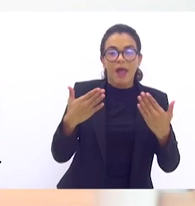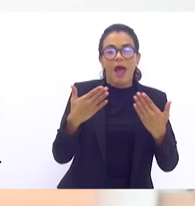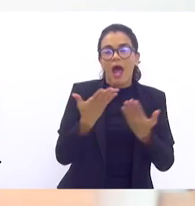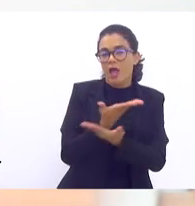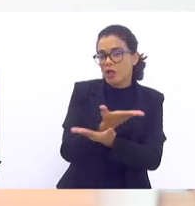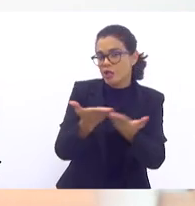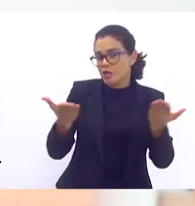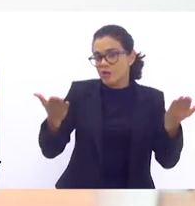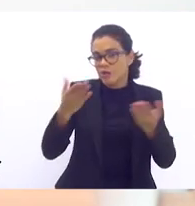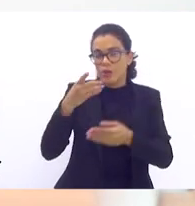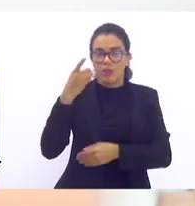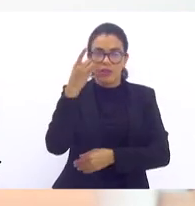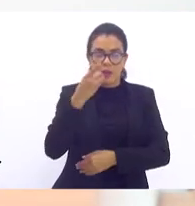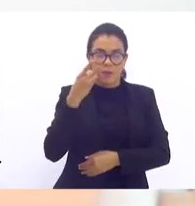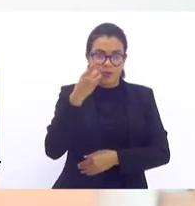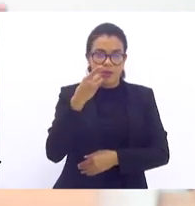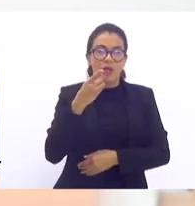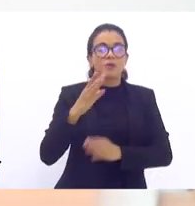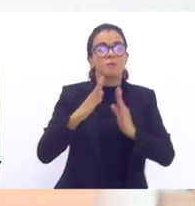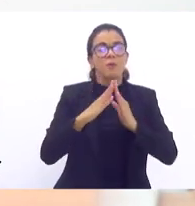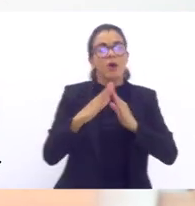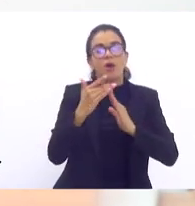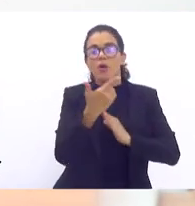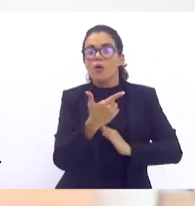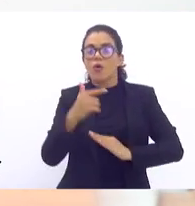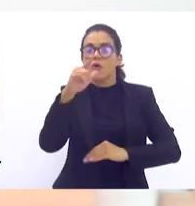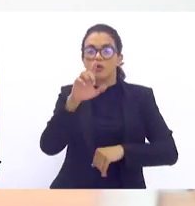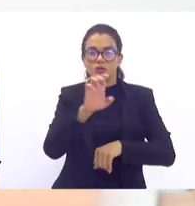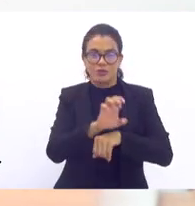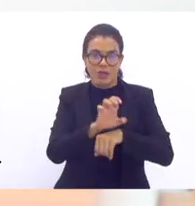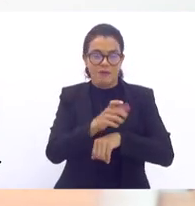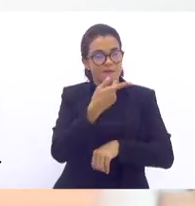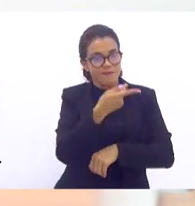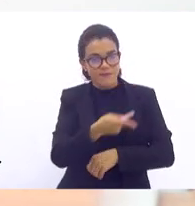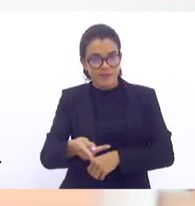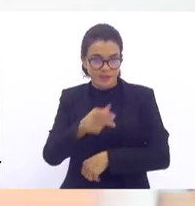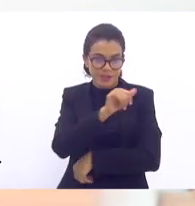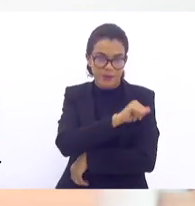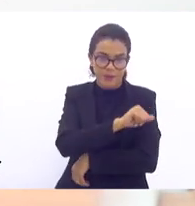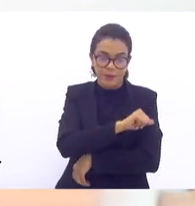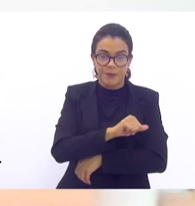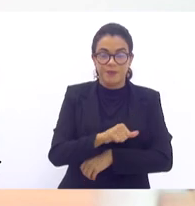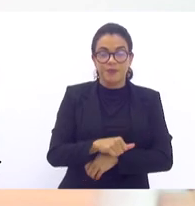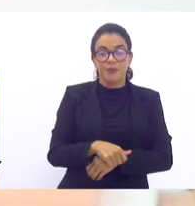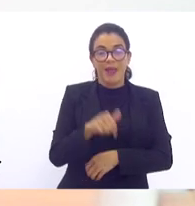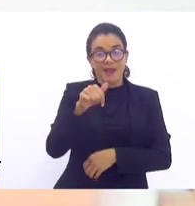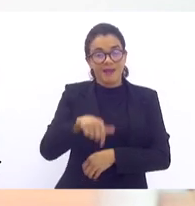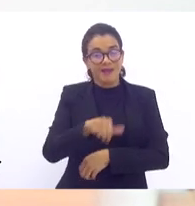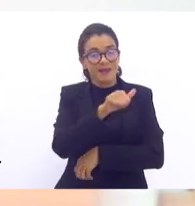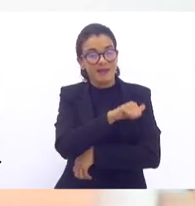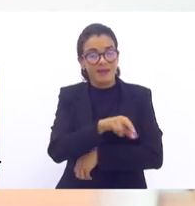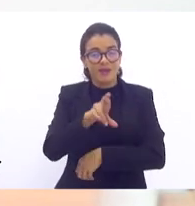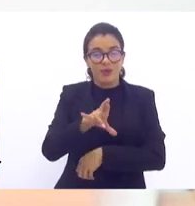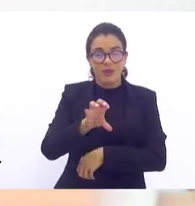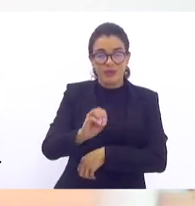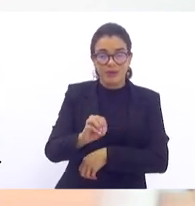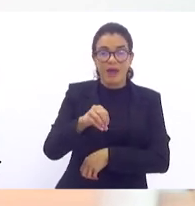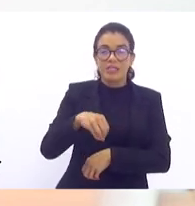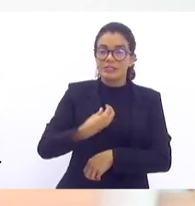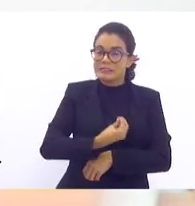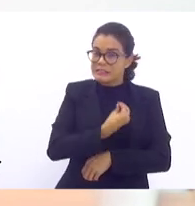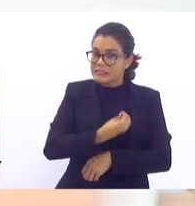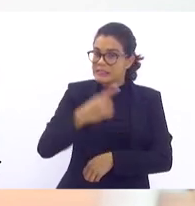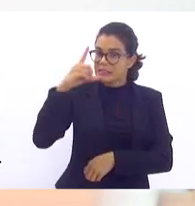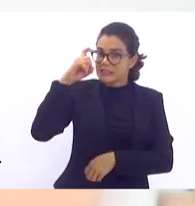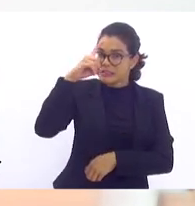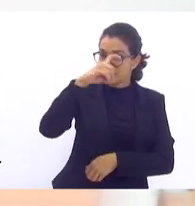deputados federais que são de outros estados e que vem nos visitar aqui o Rio de Janeiro a gente vive uma dificuldade que